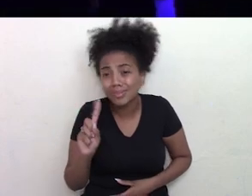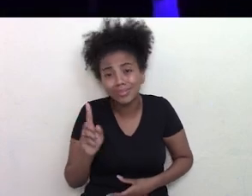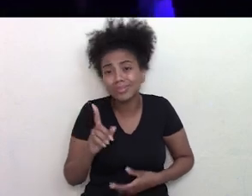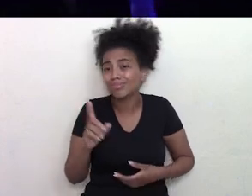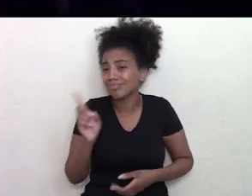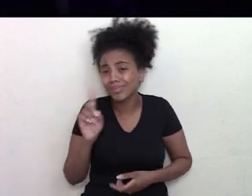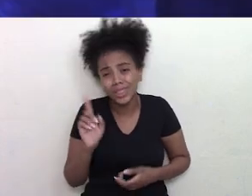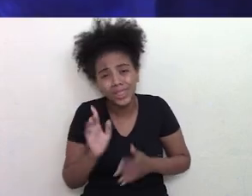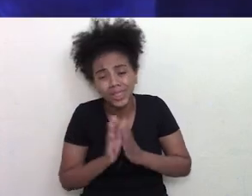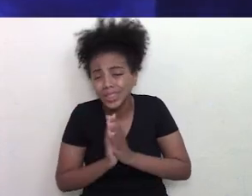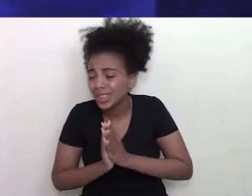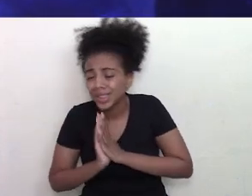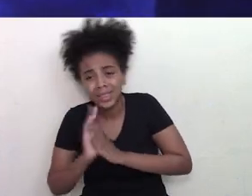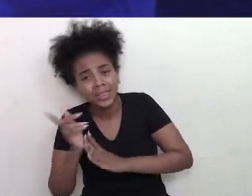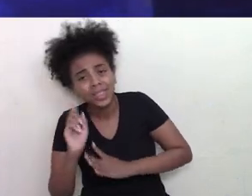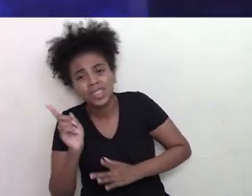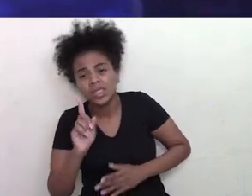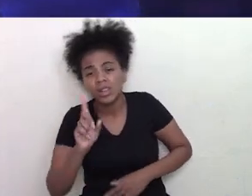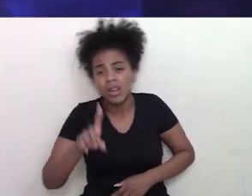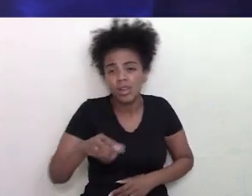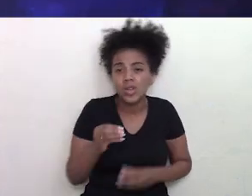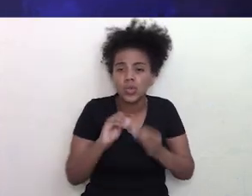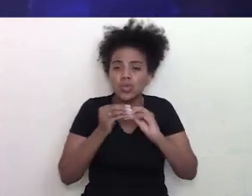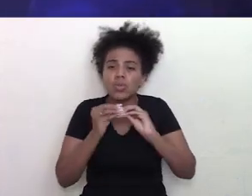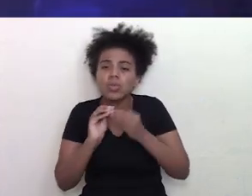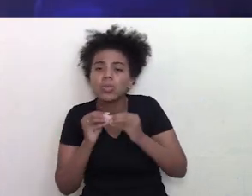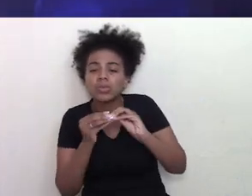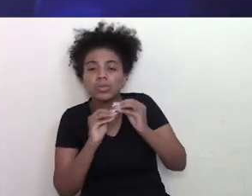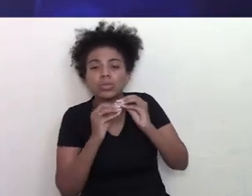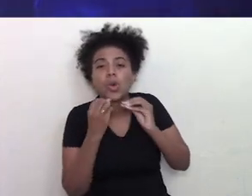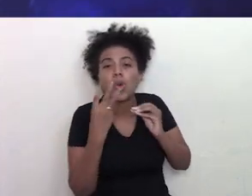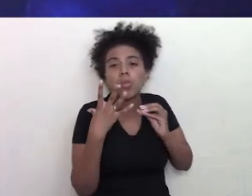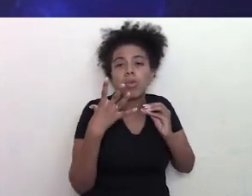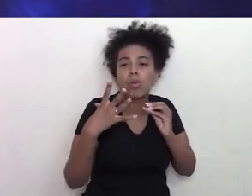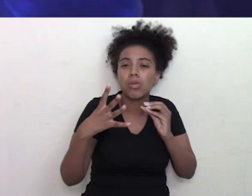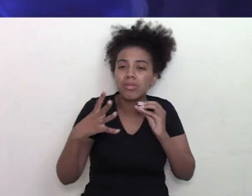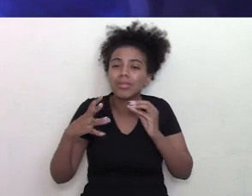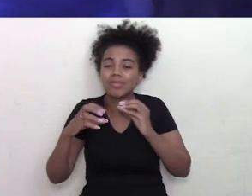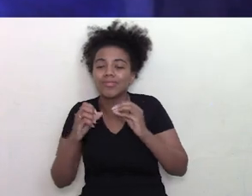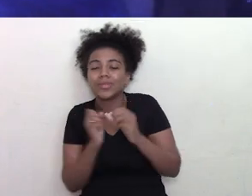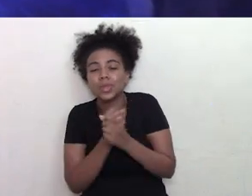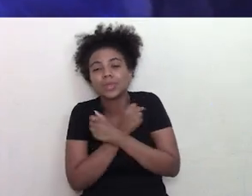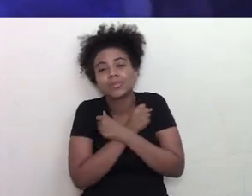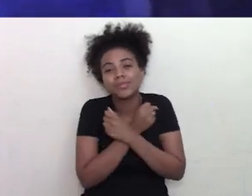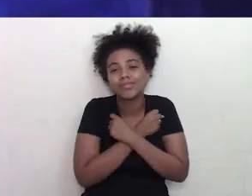de graça, nem de graça. Se essa boca não beijas, não beijas tão